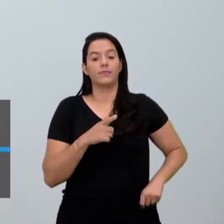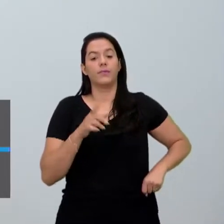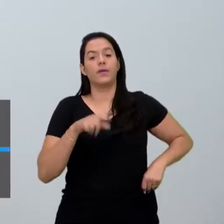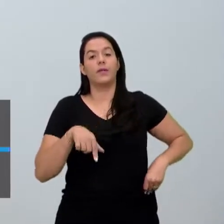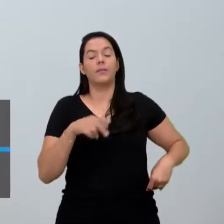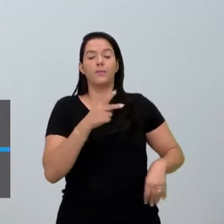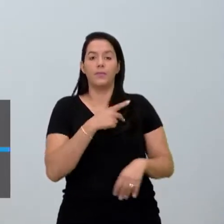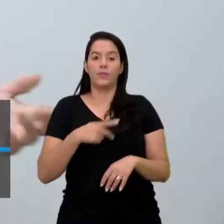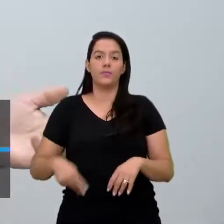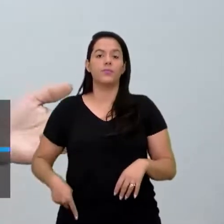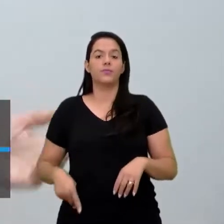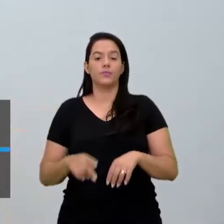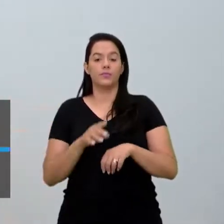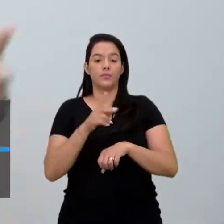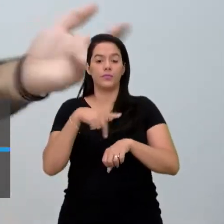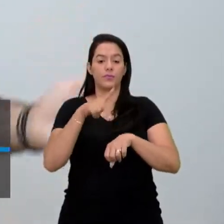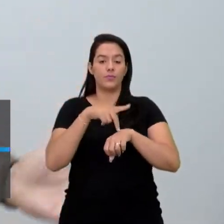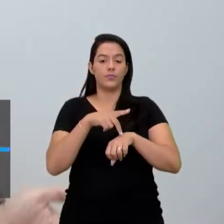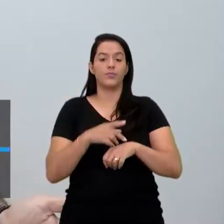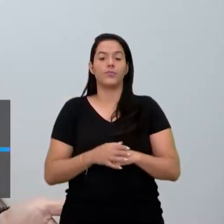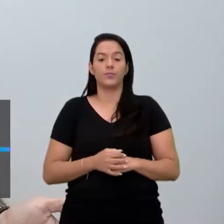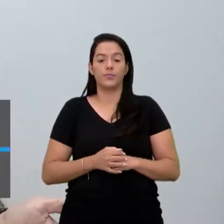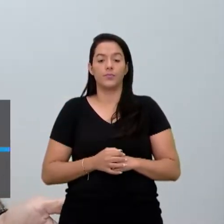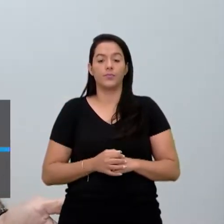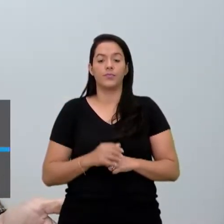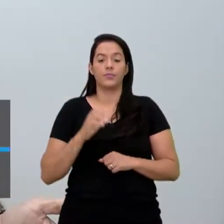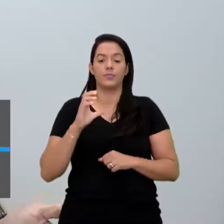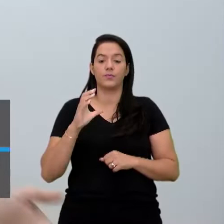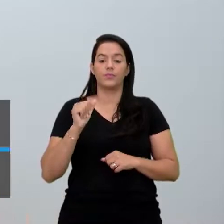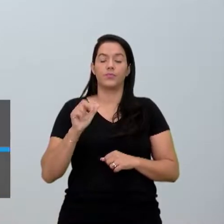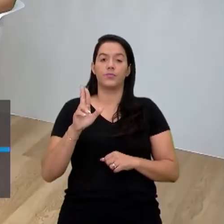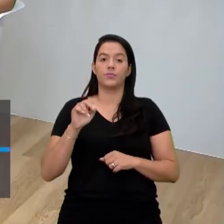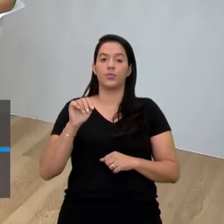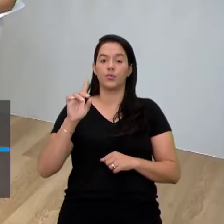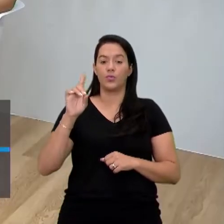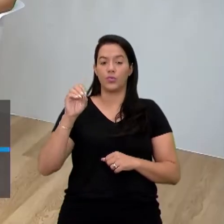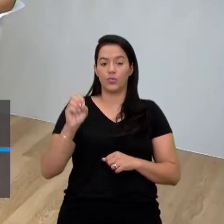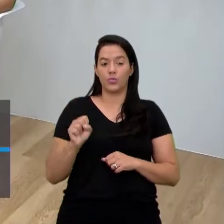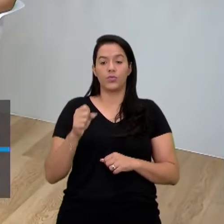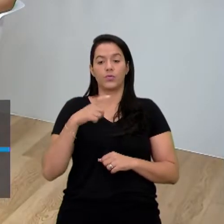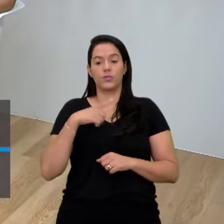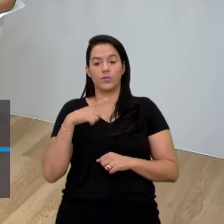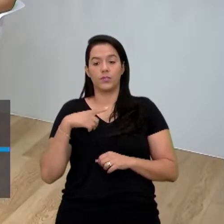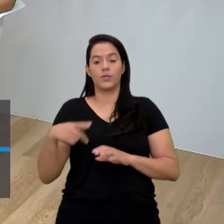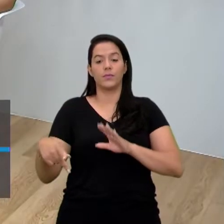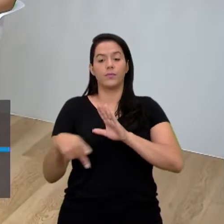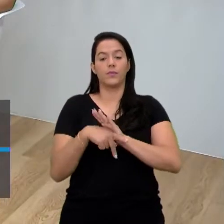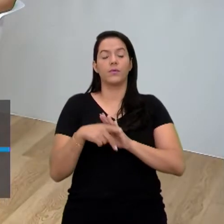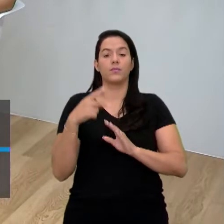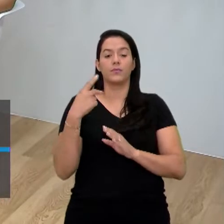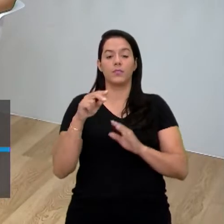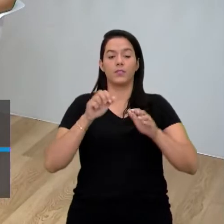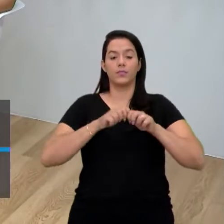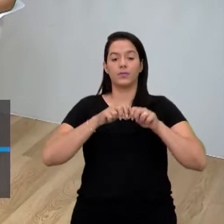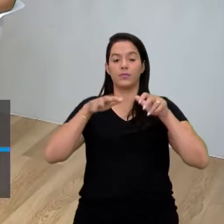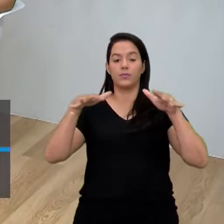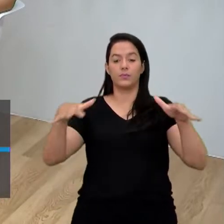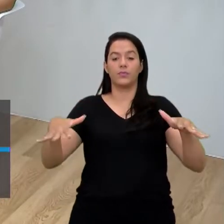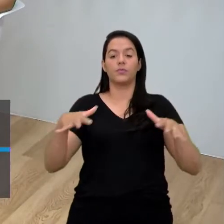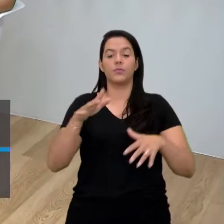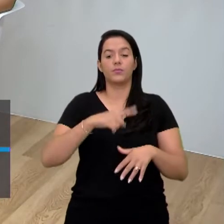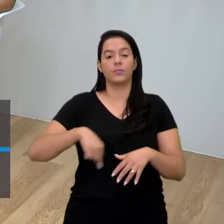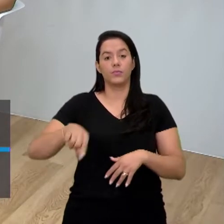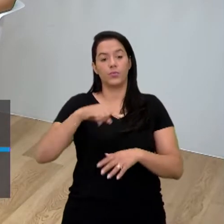nacional também. Por exemplo, né, Fabi, a questão dos curdos. Eles têm a etnia deles, mas eles são espalhados ali pelo